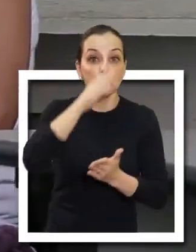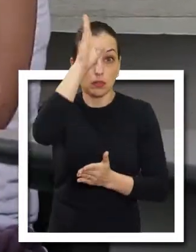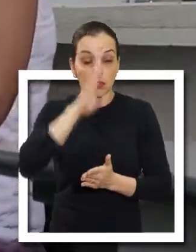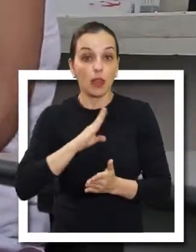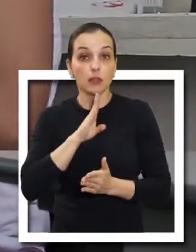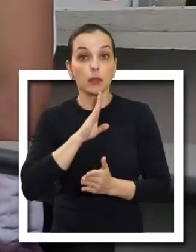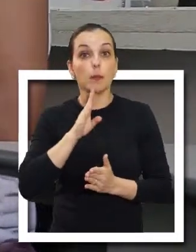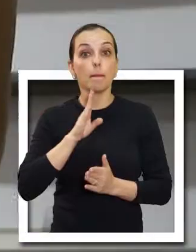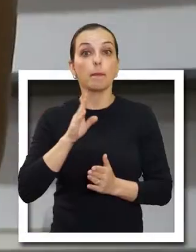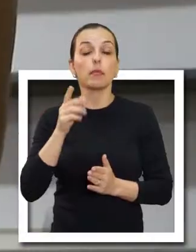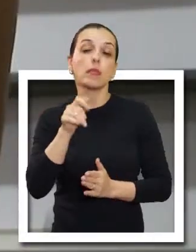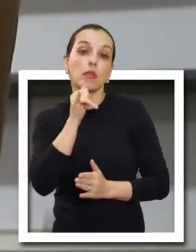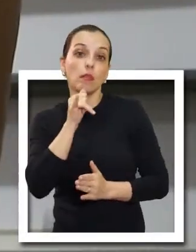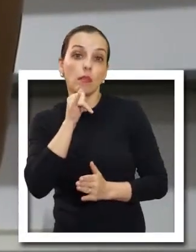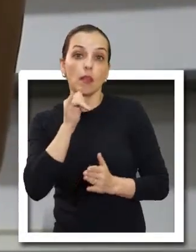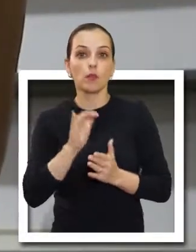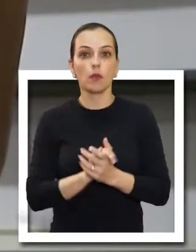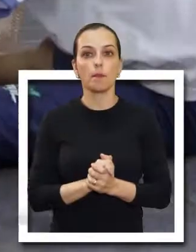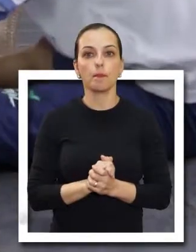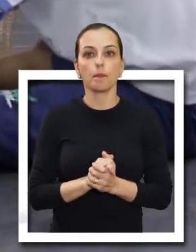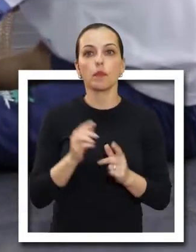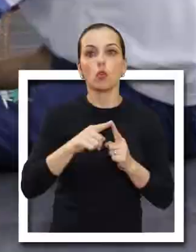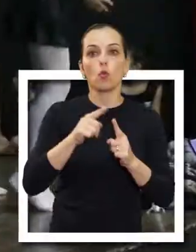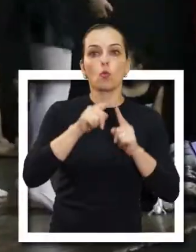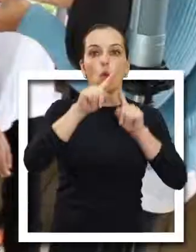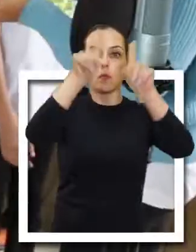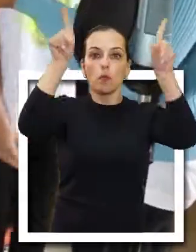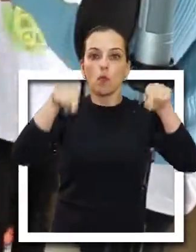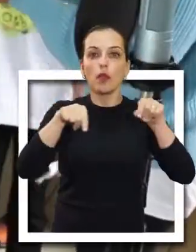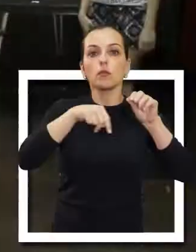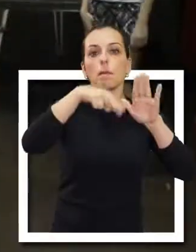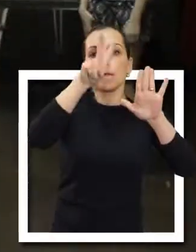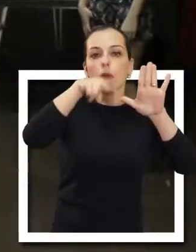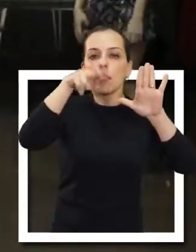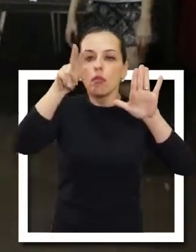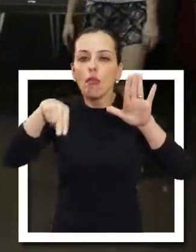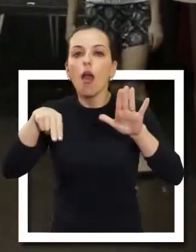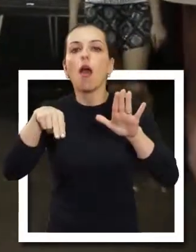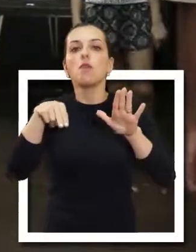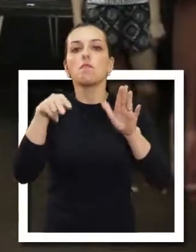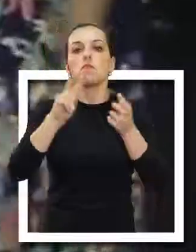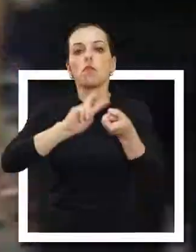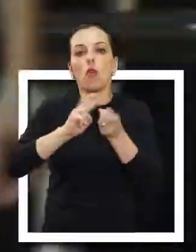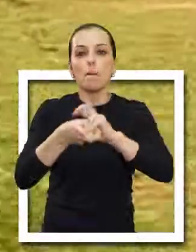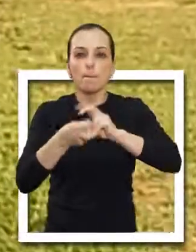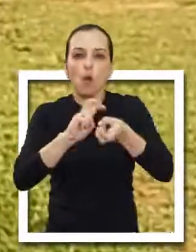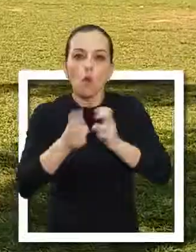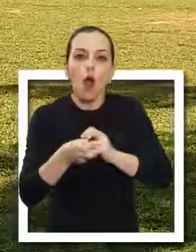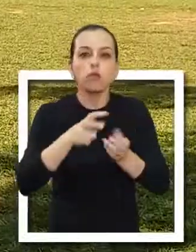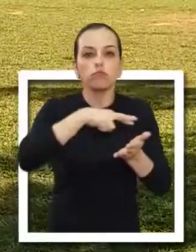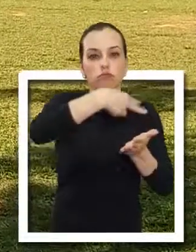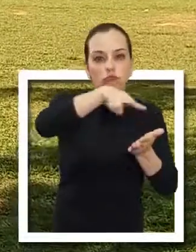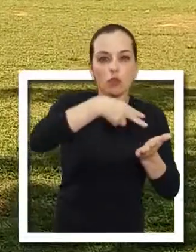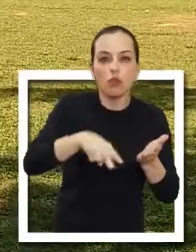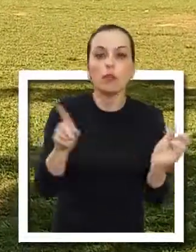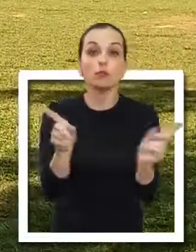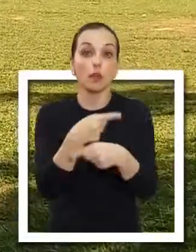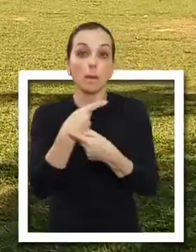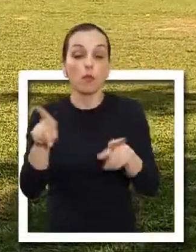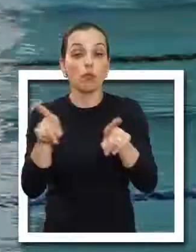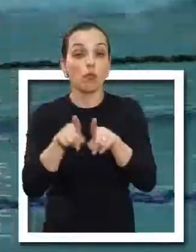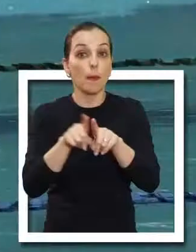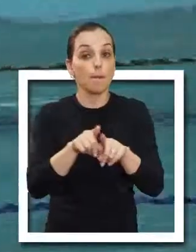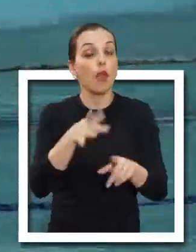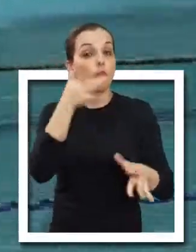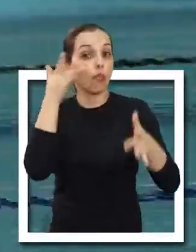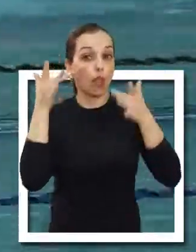atividades gratuitas como artes plásticas, capoeira, dança, música e teatro. Nas escolinhas de esportes,